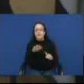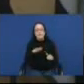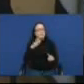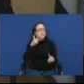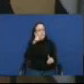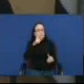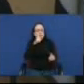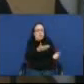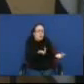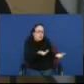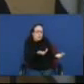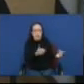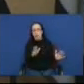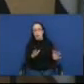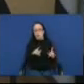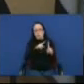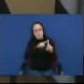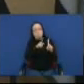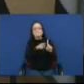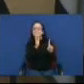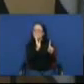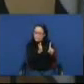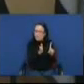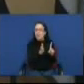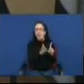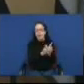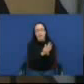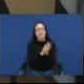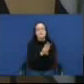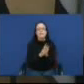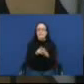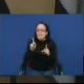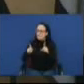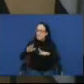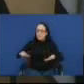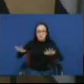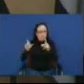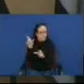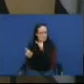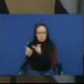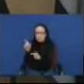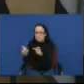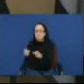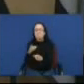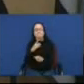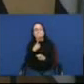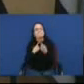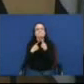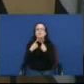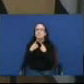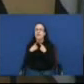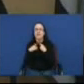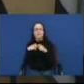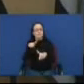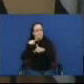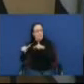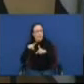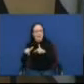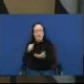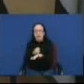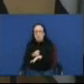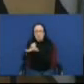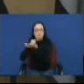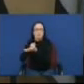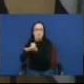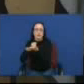com mulheres e com pessoas que tenham aí o interesse de estar alertando e trabalhando com essa causa que é tão importante,